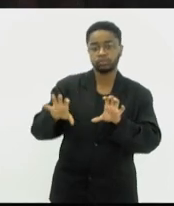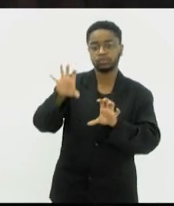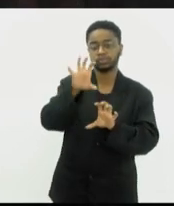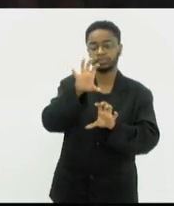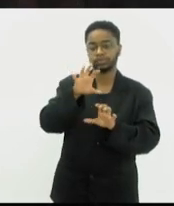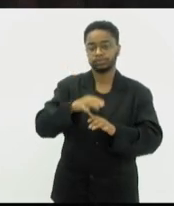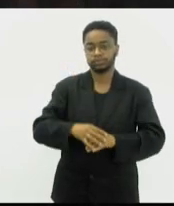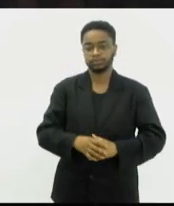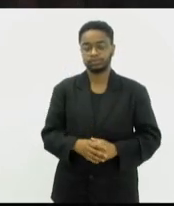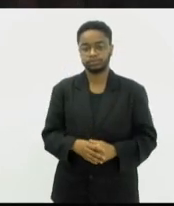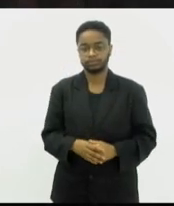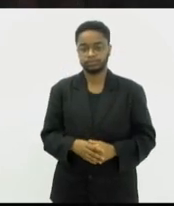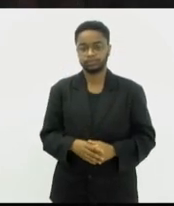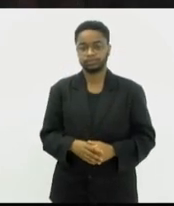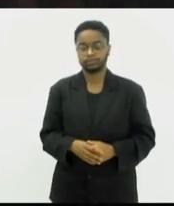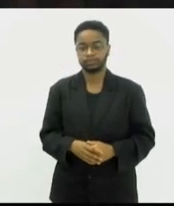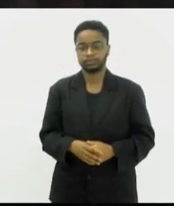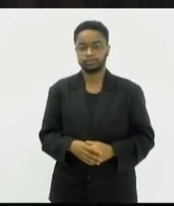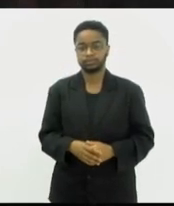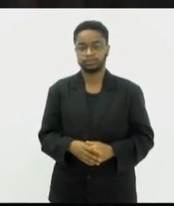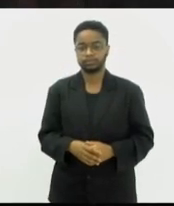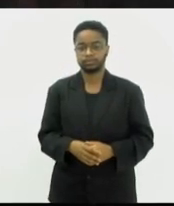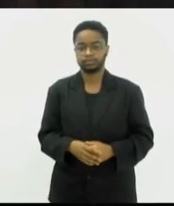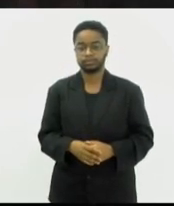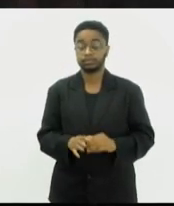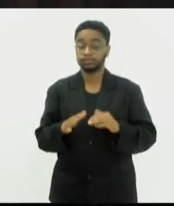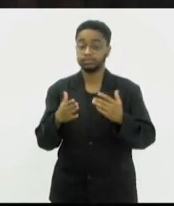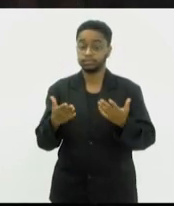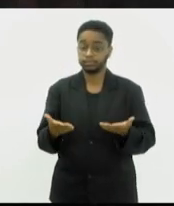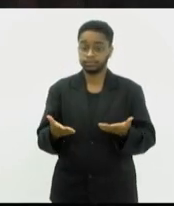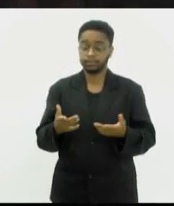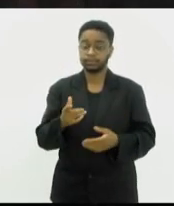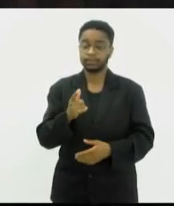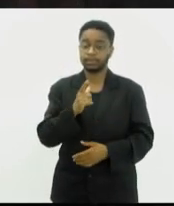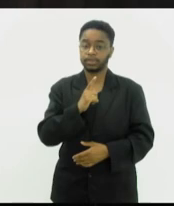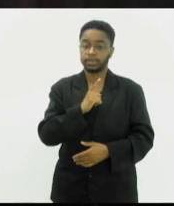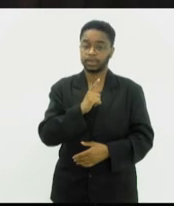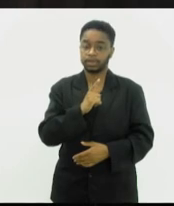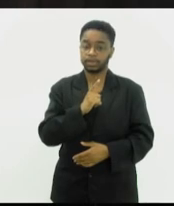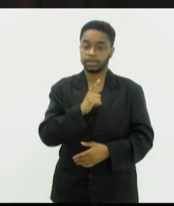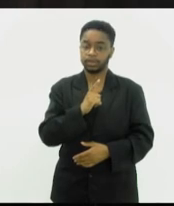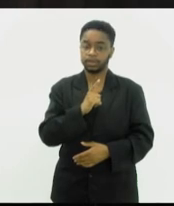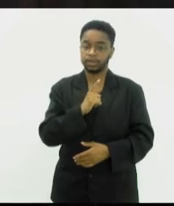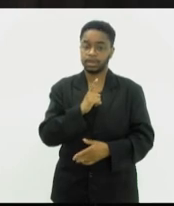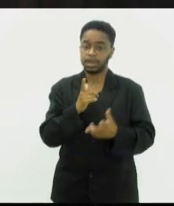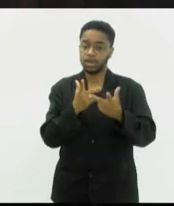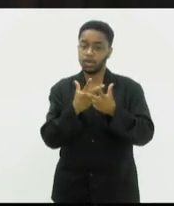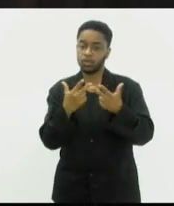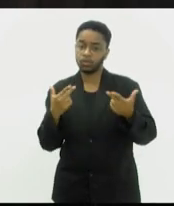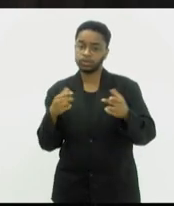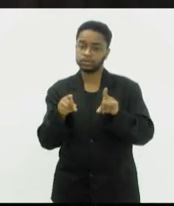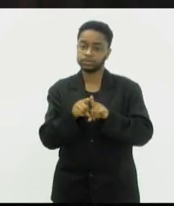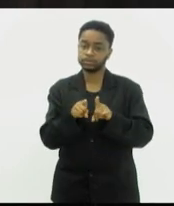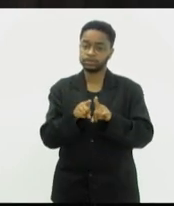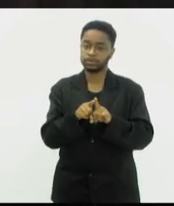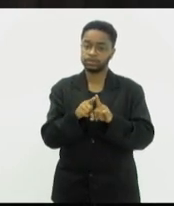federadas. Então, tem alguma coisa também de